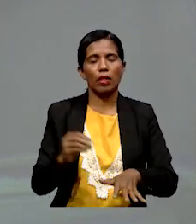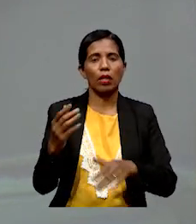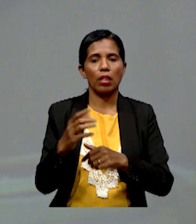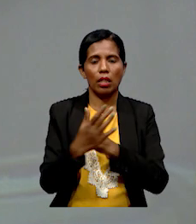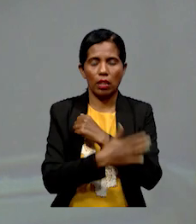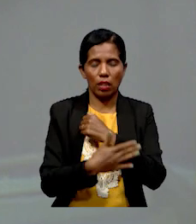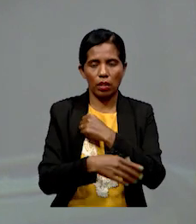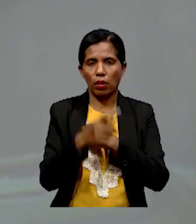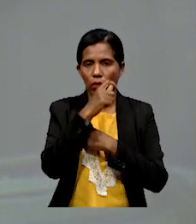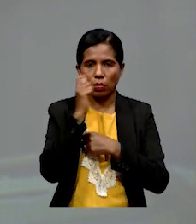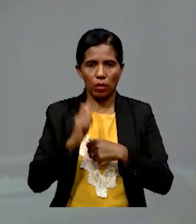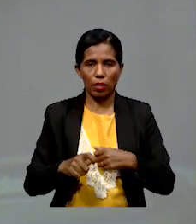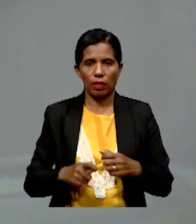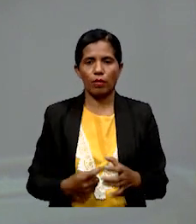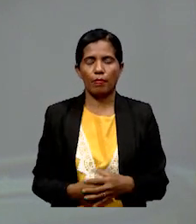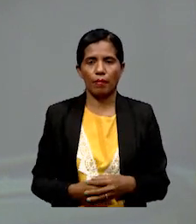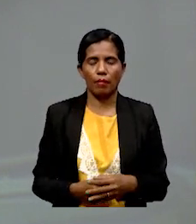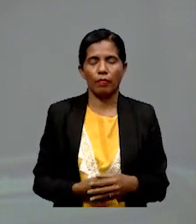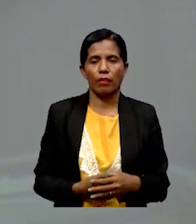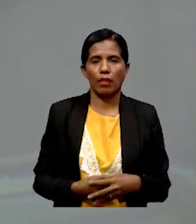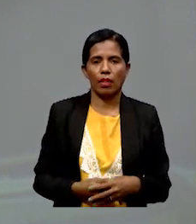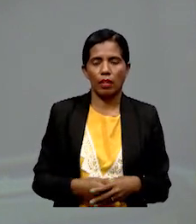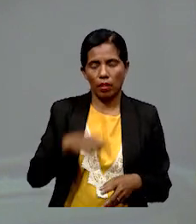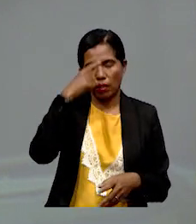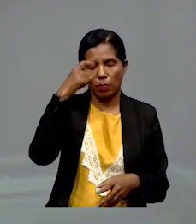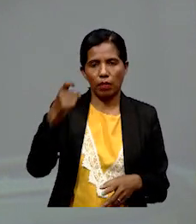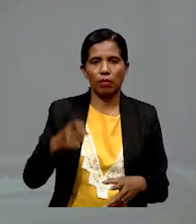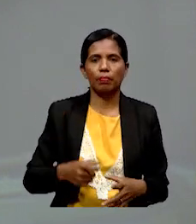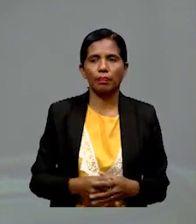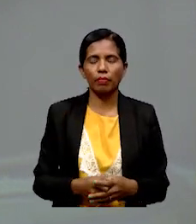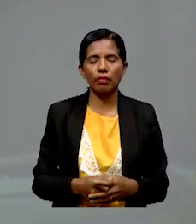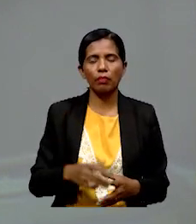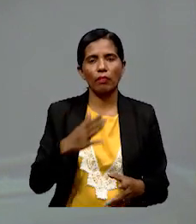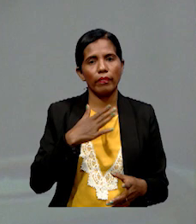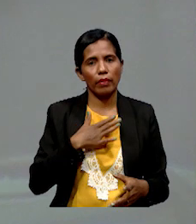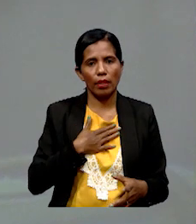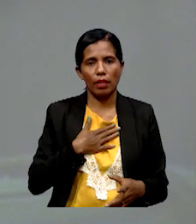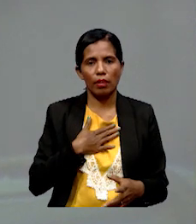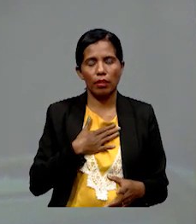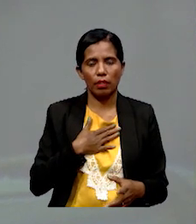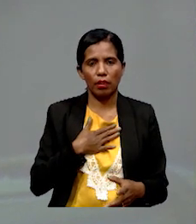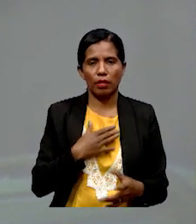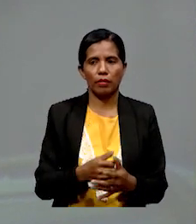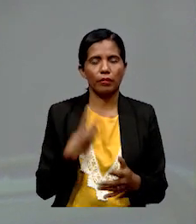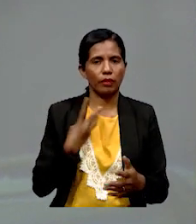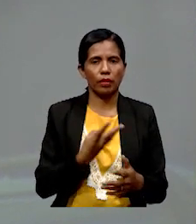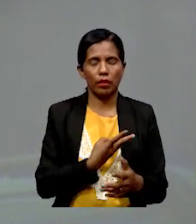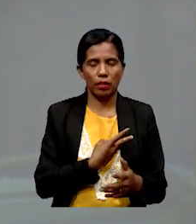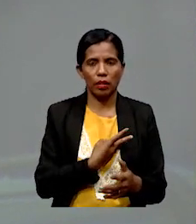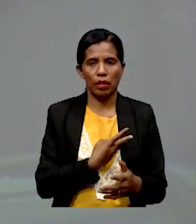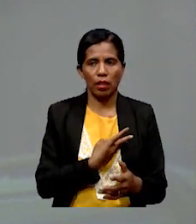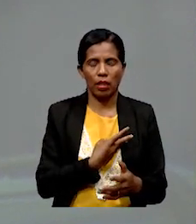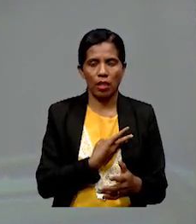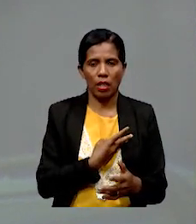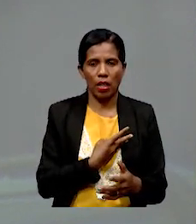ou posição ainda nem. Está ainda nem, a minha parte é que está